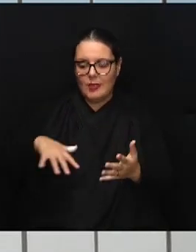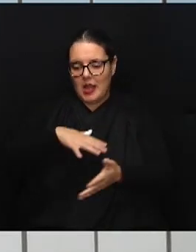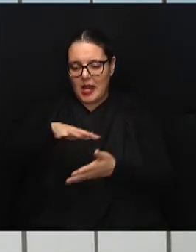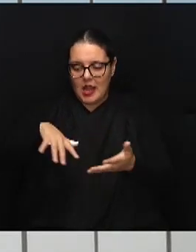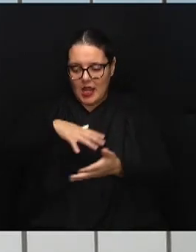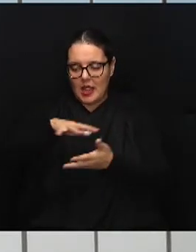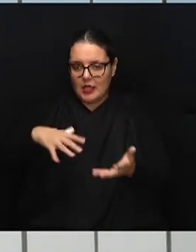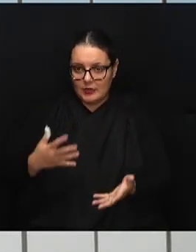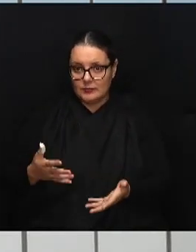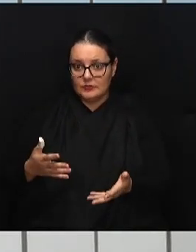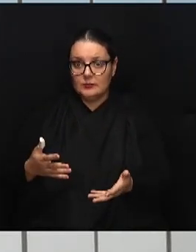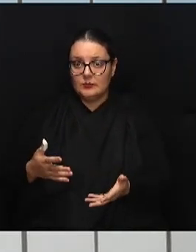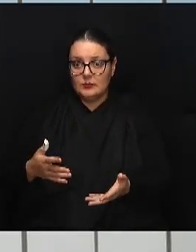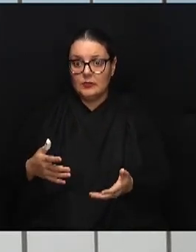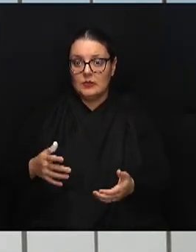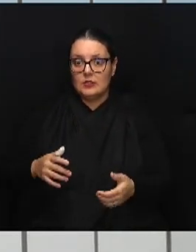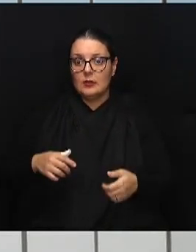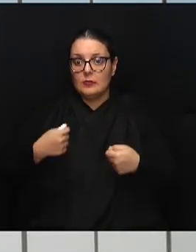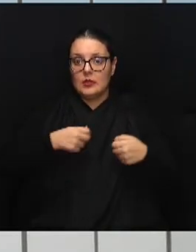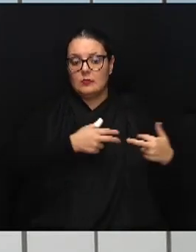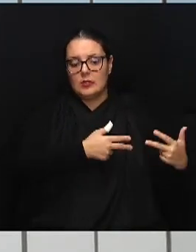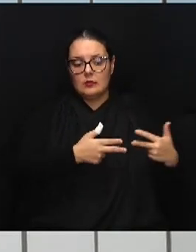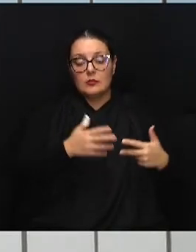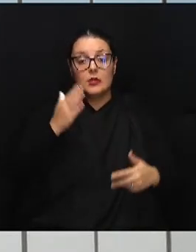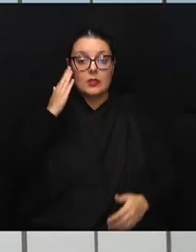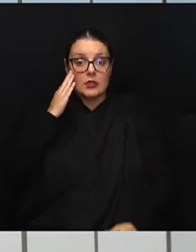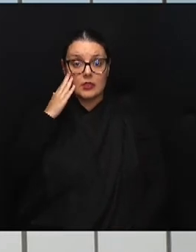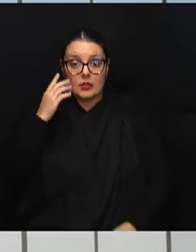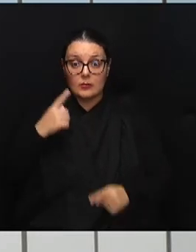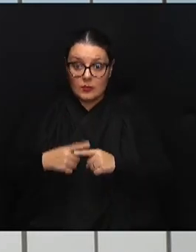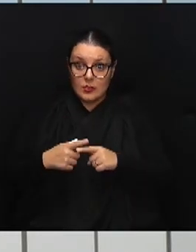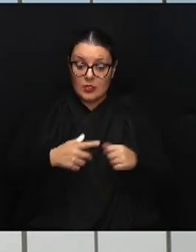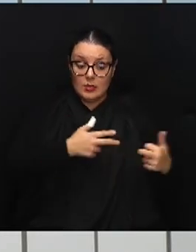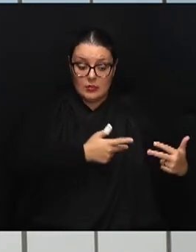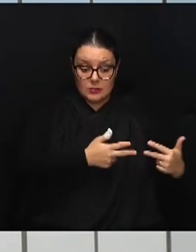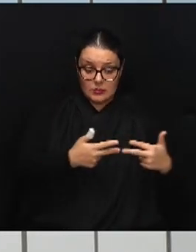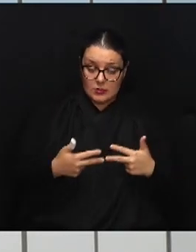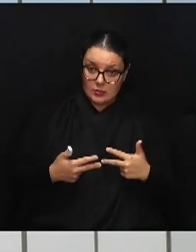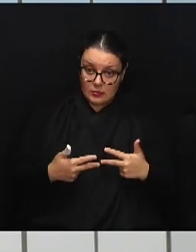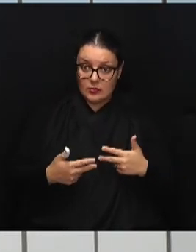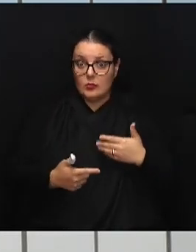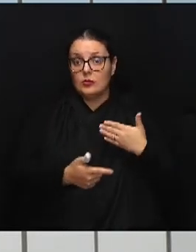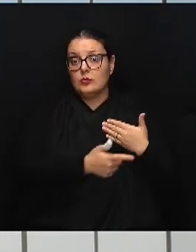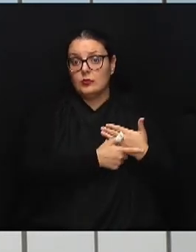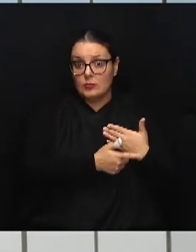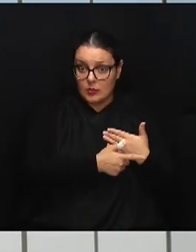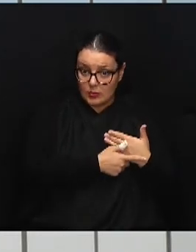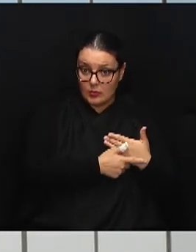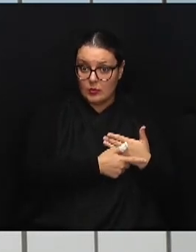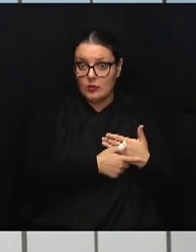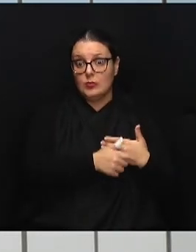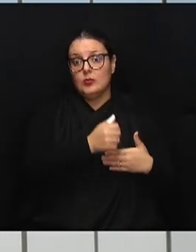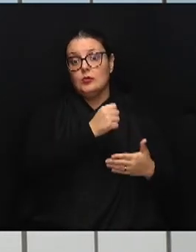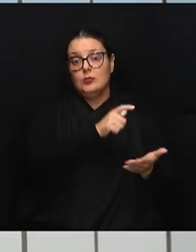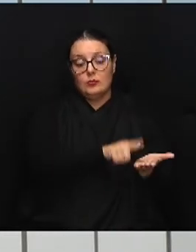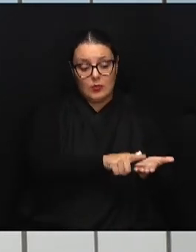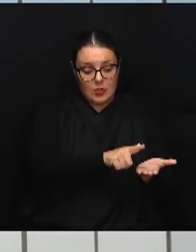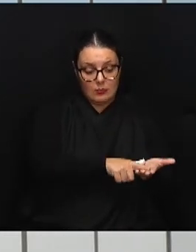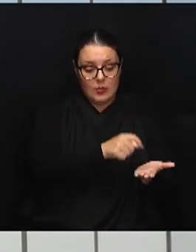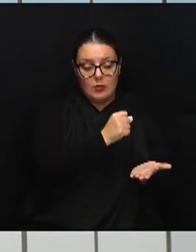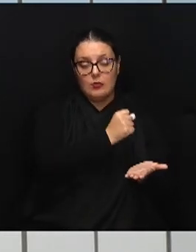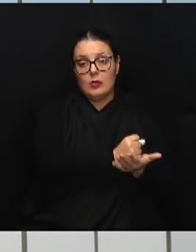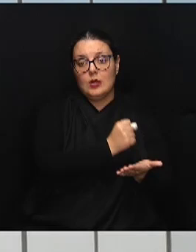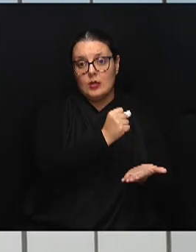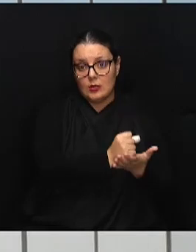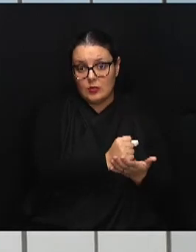gente precisa sair dessa ordem para entender, porque essa ordem é a ordem do papel, do cartório, do estado